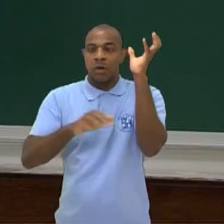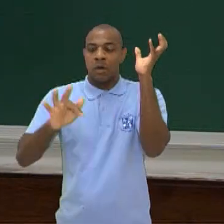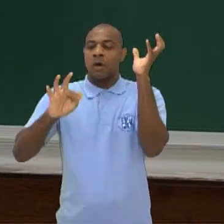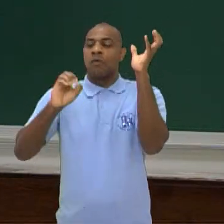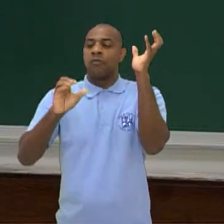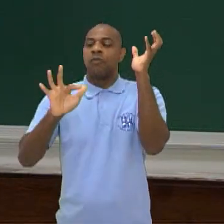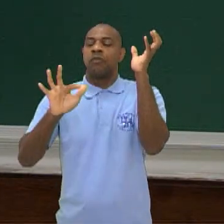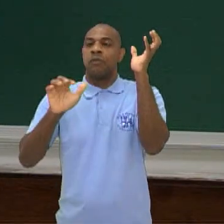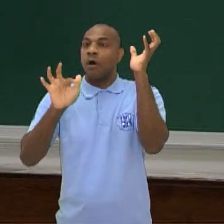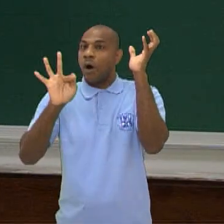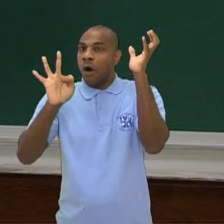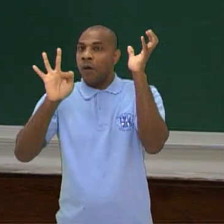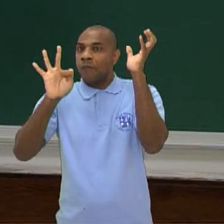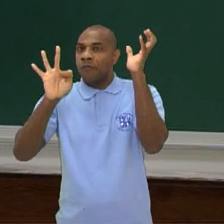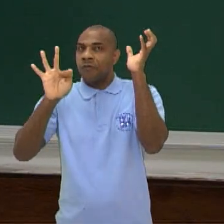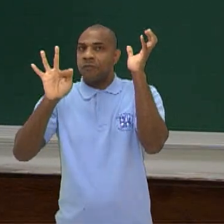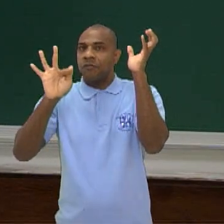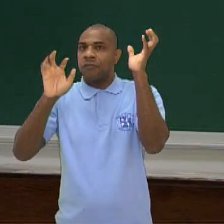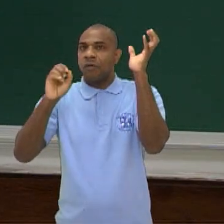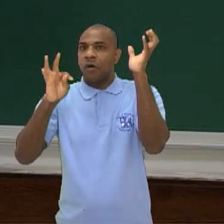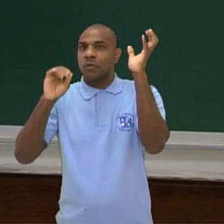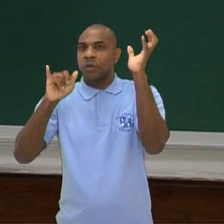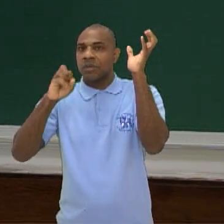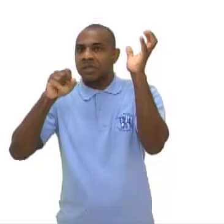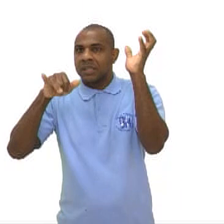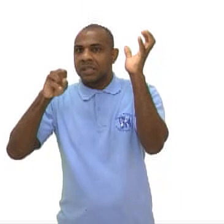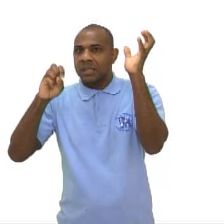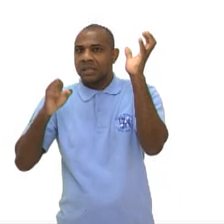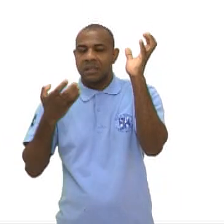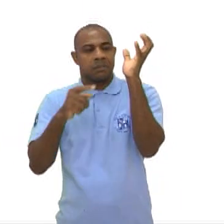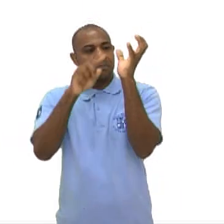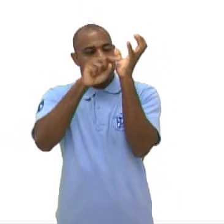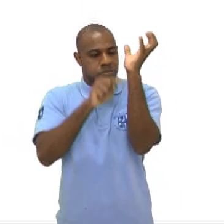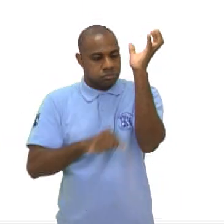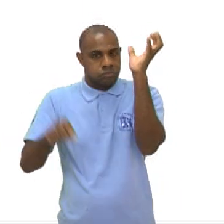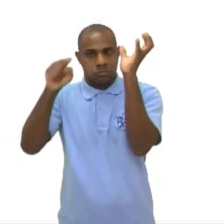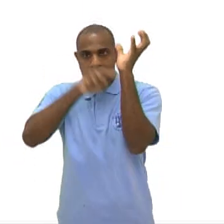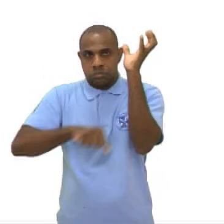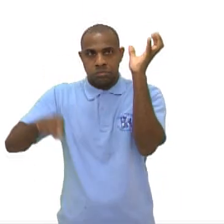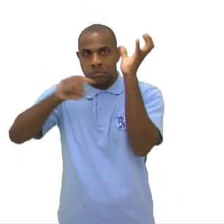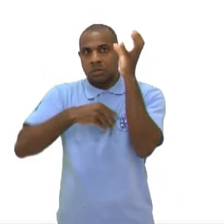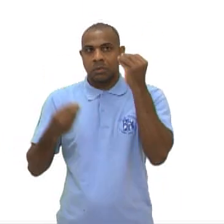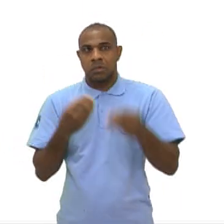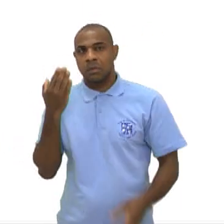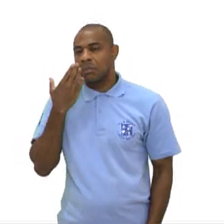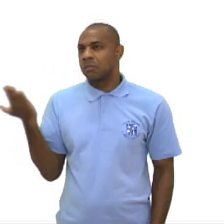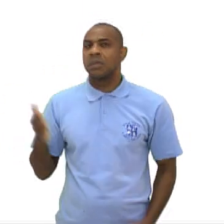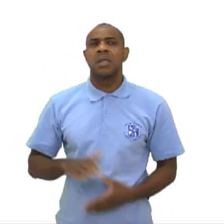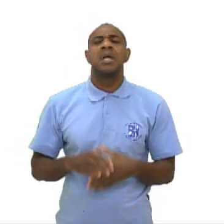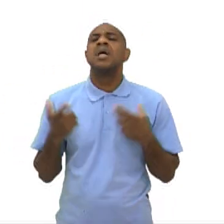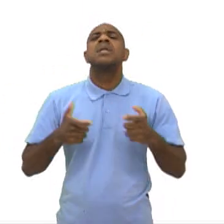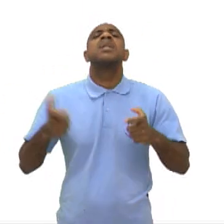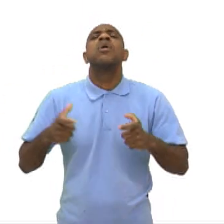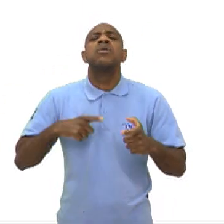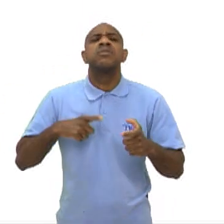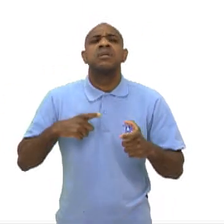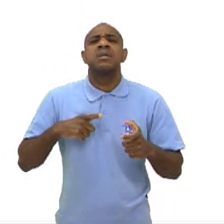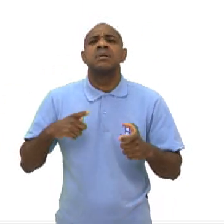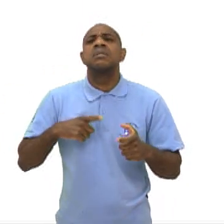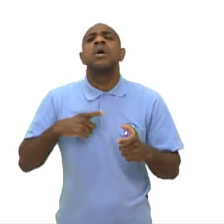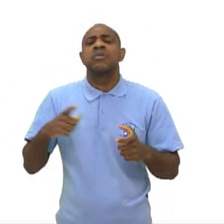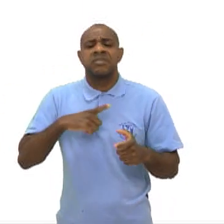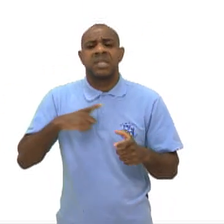o oxigênio. Então, vamos para um quiz para ver se você entende sobre isso. De onde vem o oxigênio produzido na fotossíntese? Letra A,